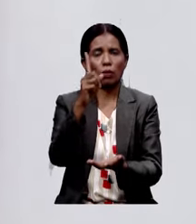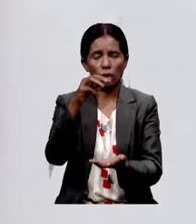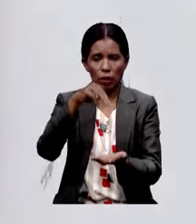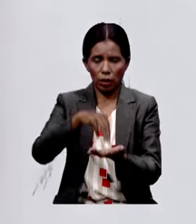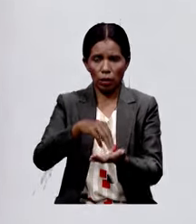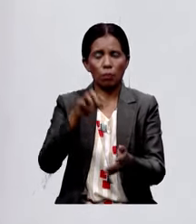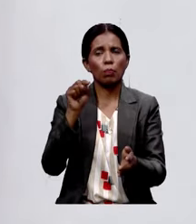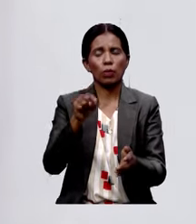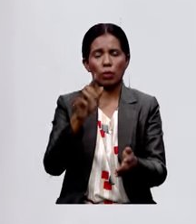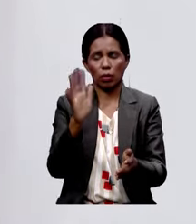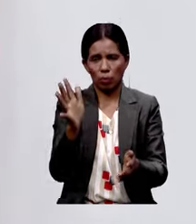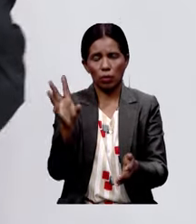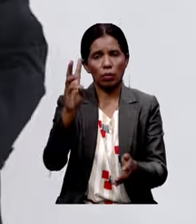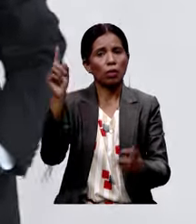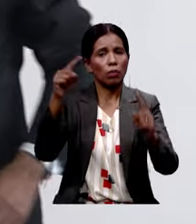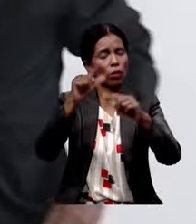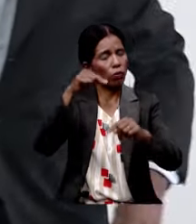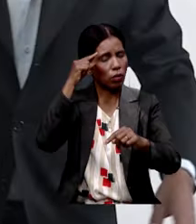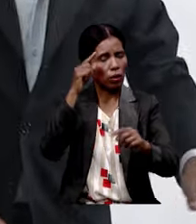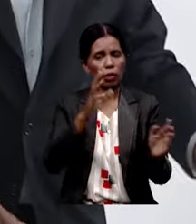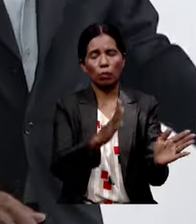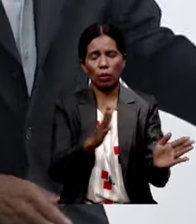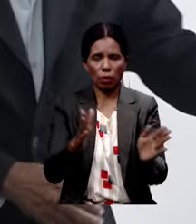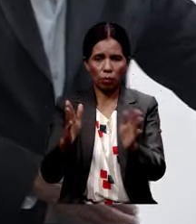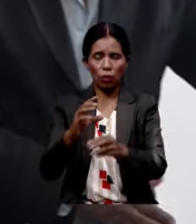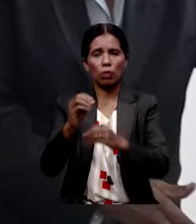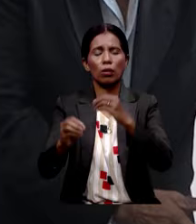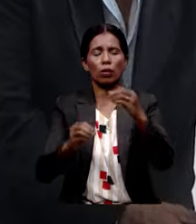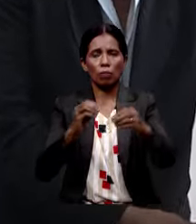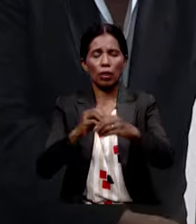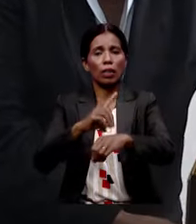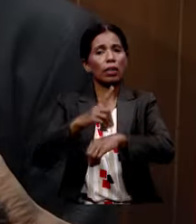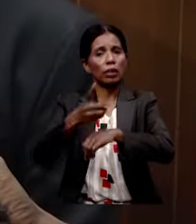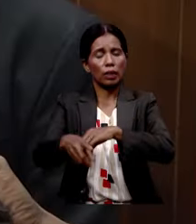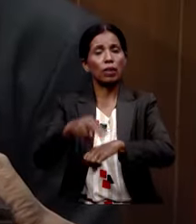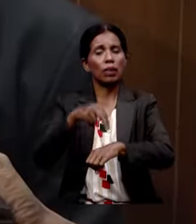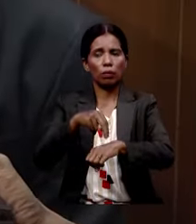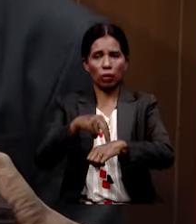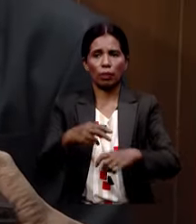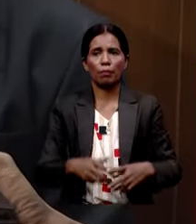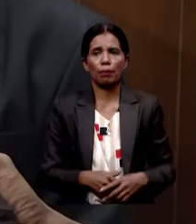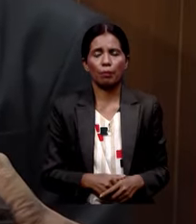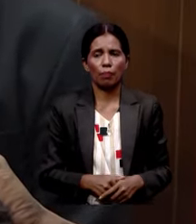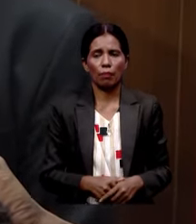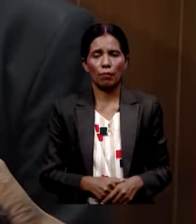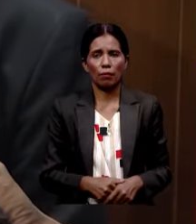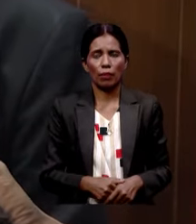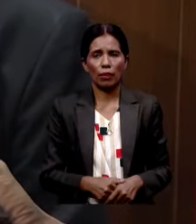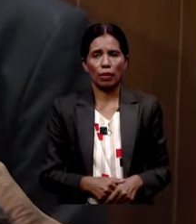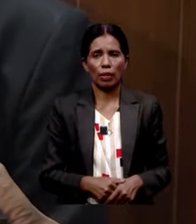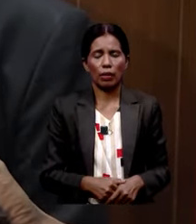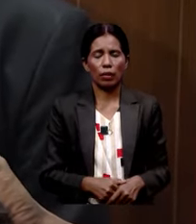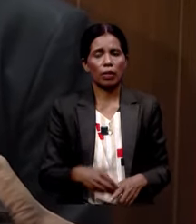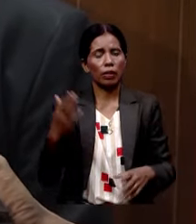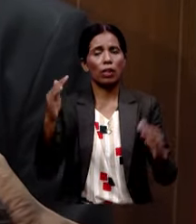Timor-Leste, a tu prepara o de responde ba impacto cedo usi el niño. Today, we are announcing 35.